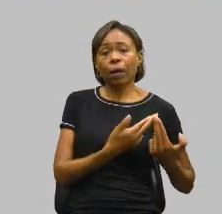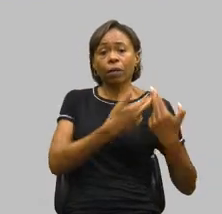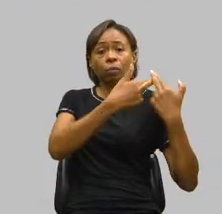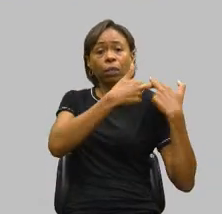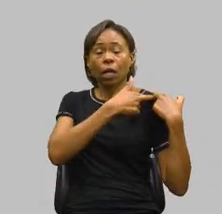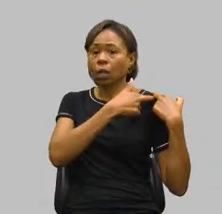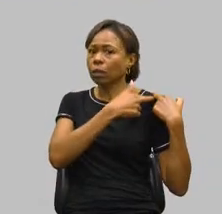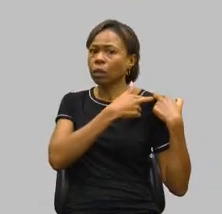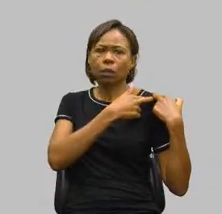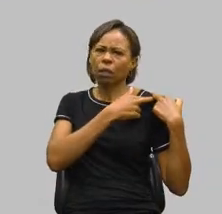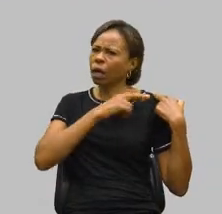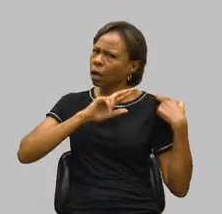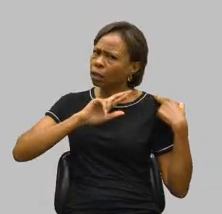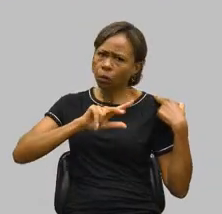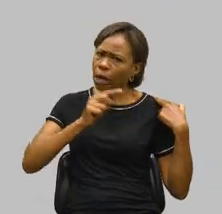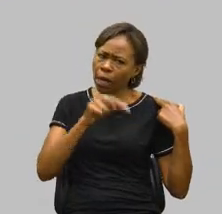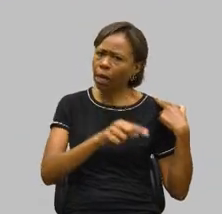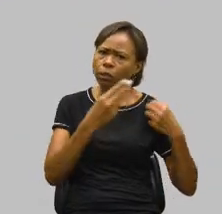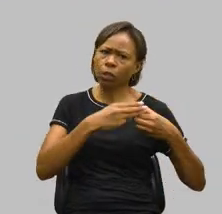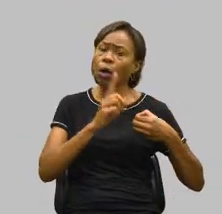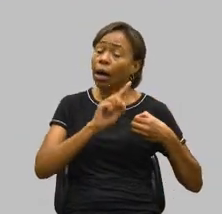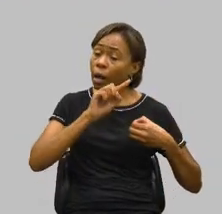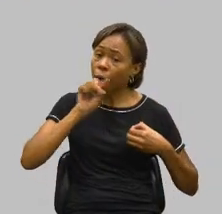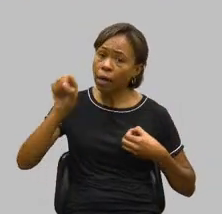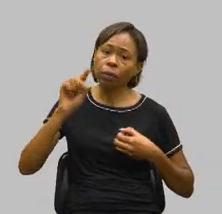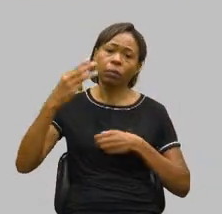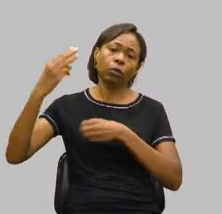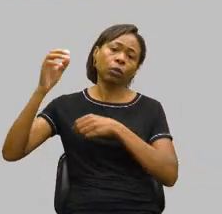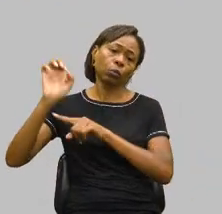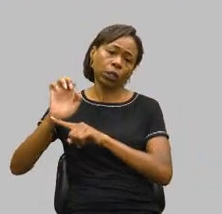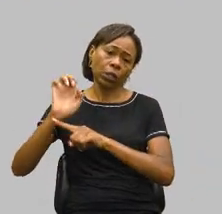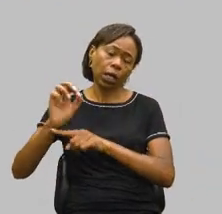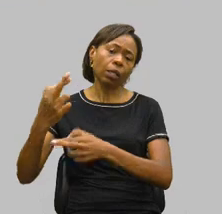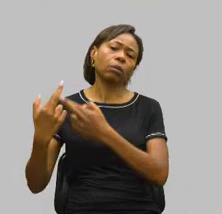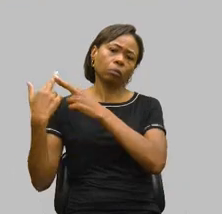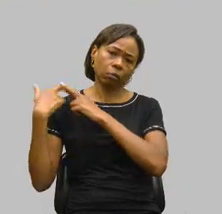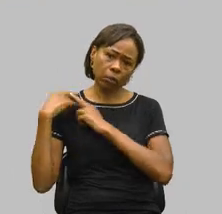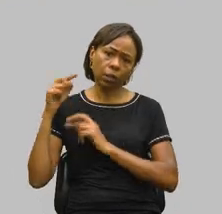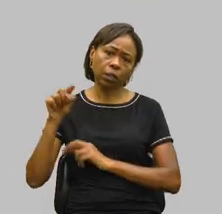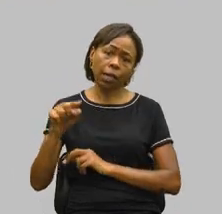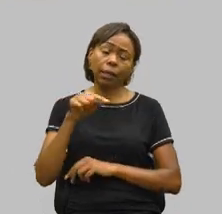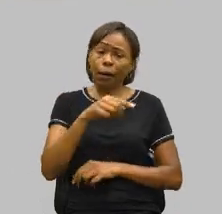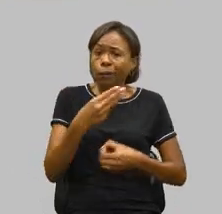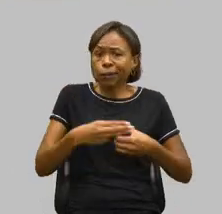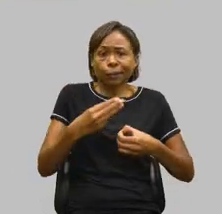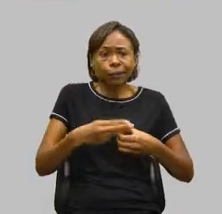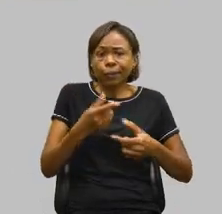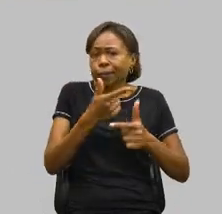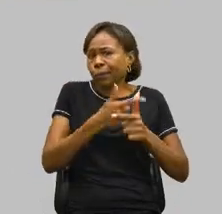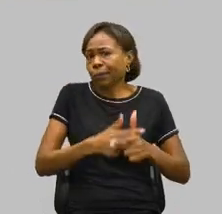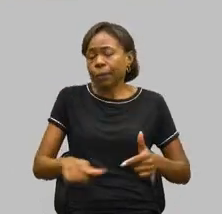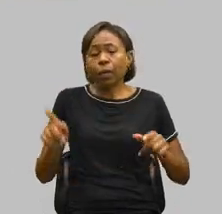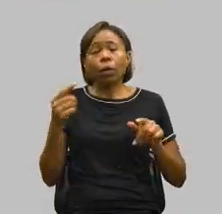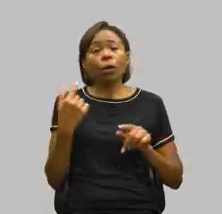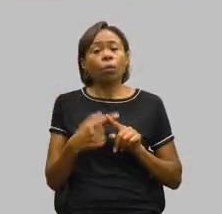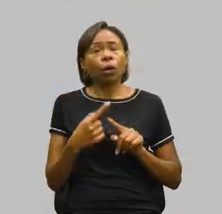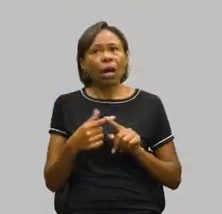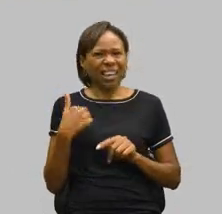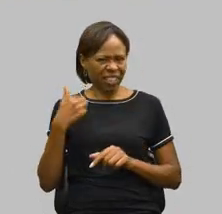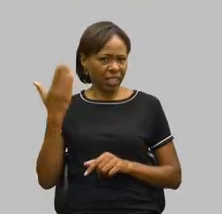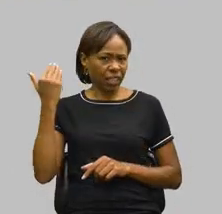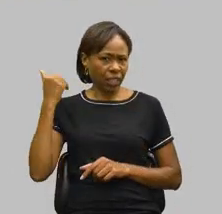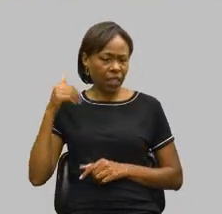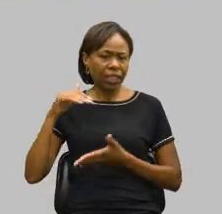primeira do estado e o município fica muito comprometido com isso eu tive aí diversos casos durante essa minha passagem na